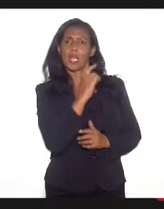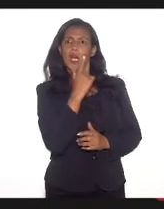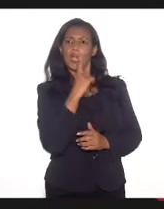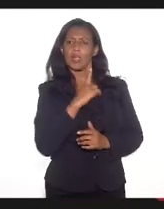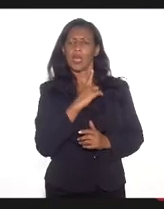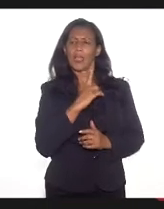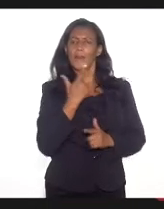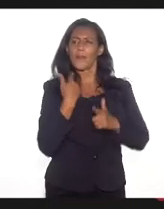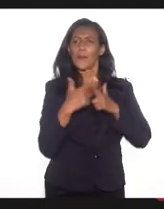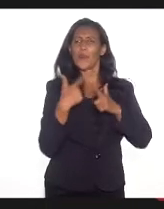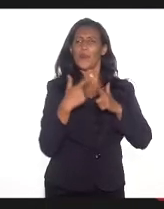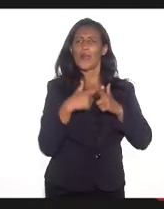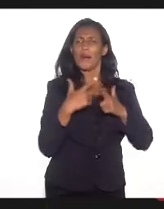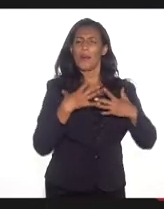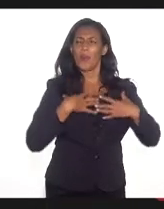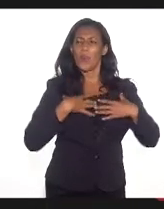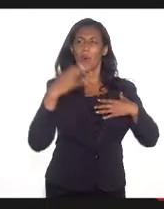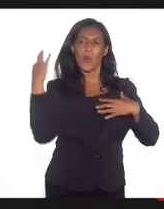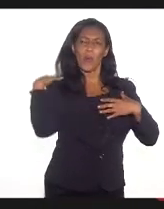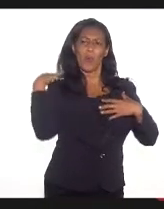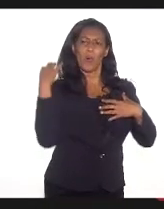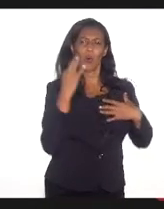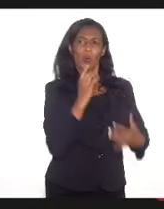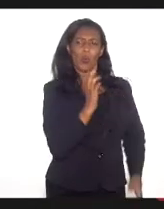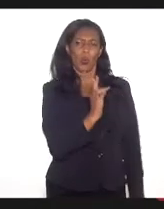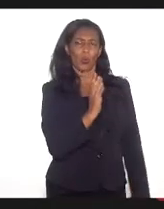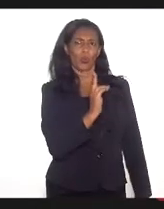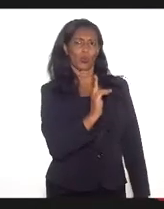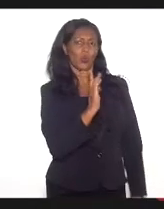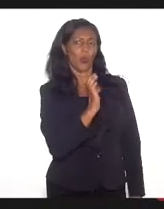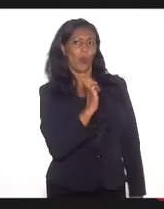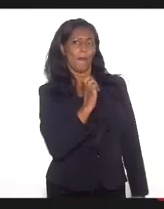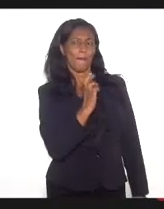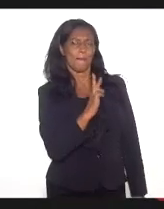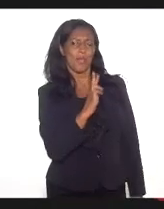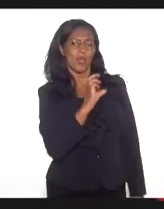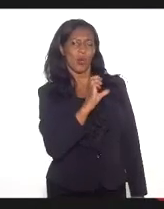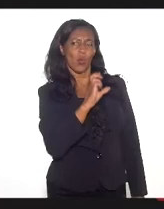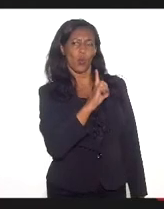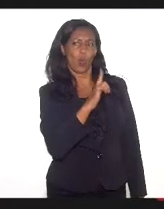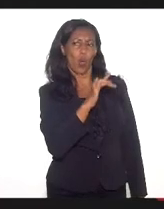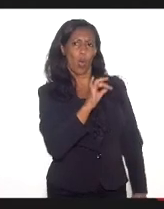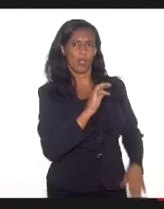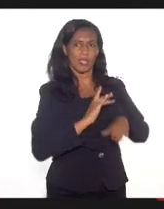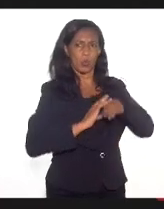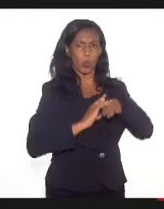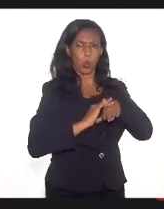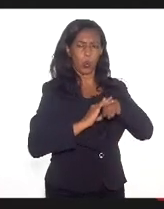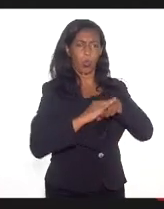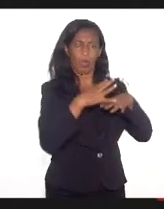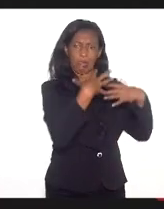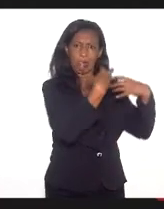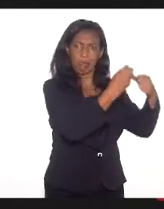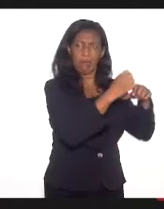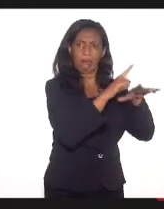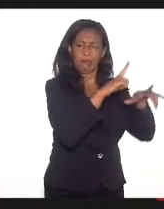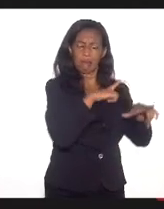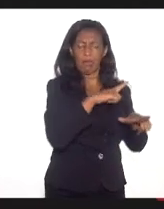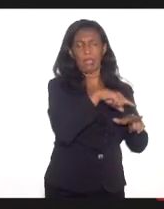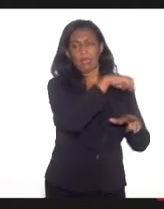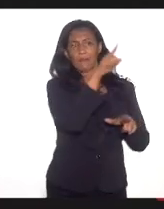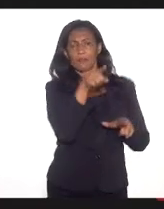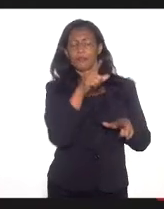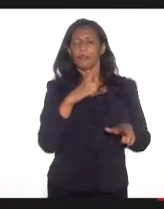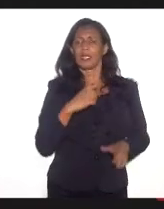na Rocinha não está os IDS da Rocinha não estão entre os piores na verdade os piores estão de Santa Cruz estão Cidade de Deus ali na